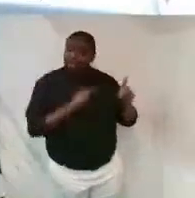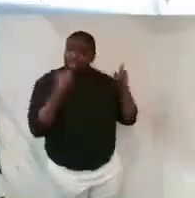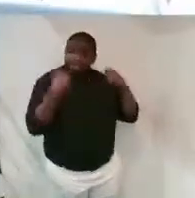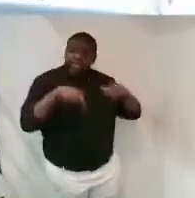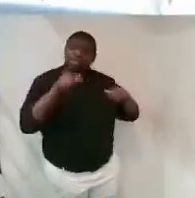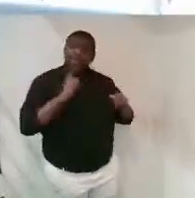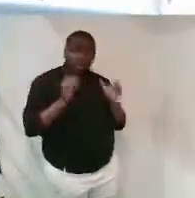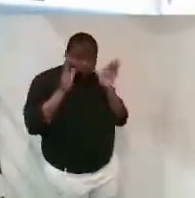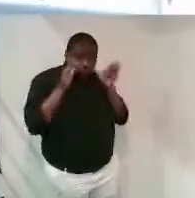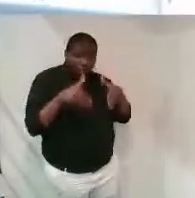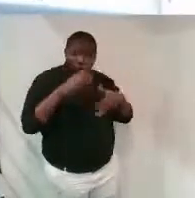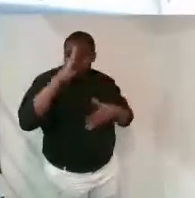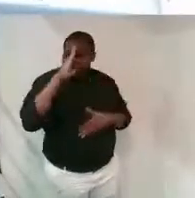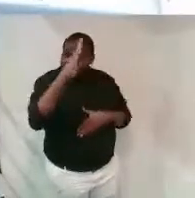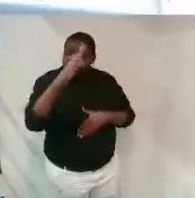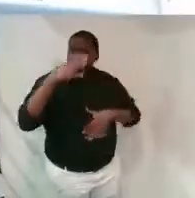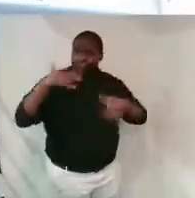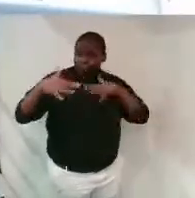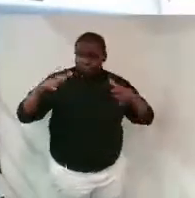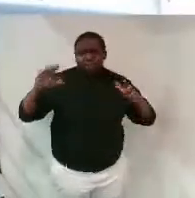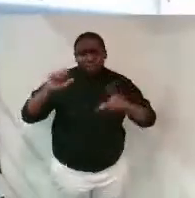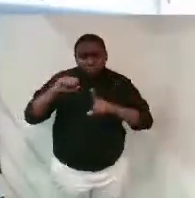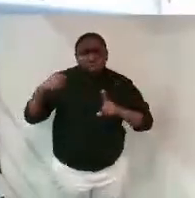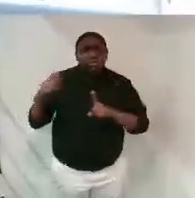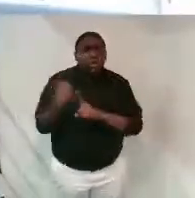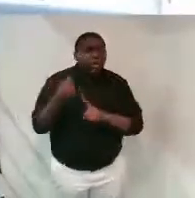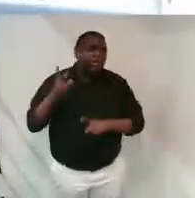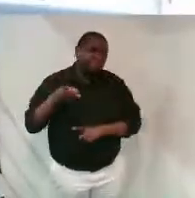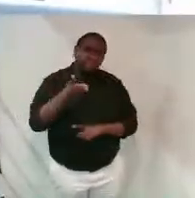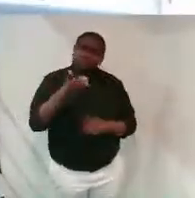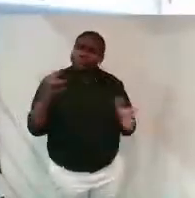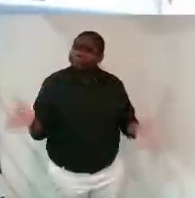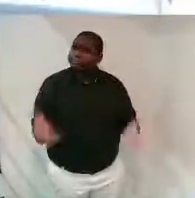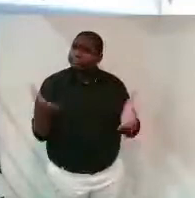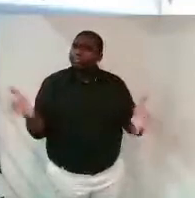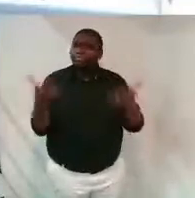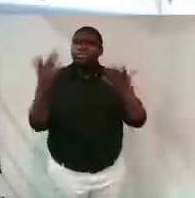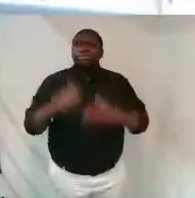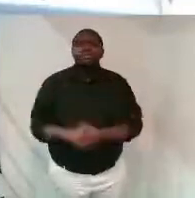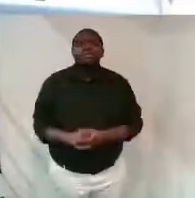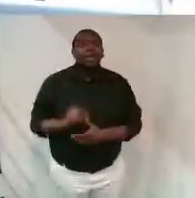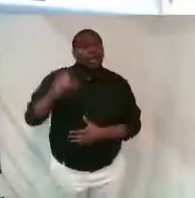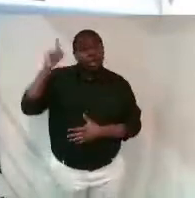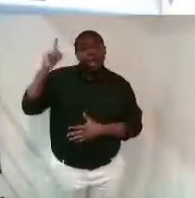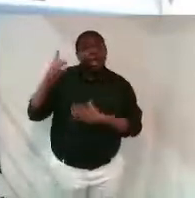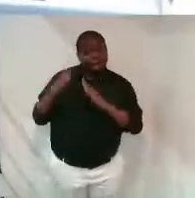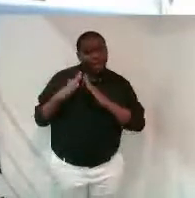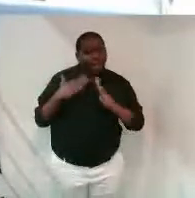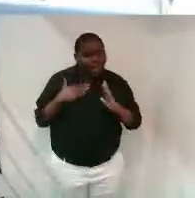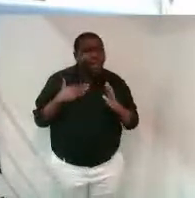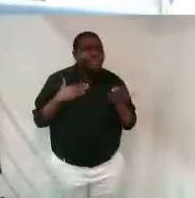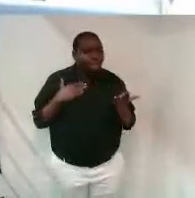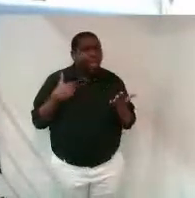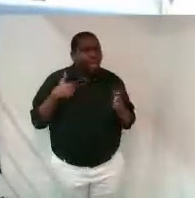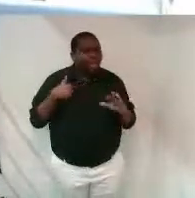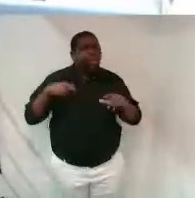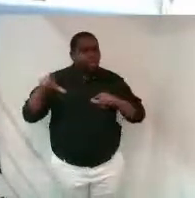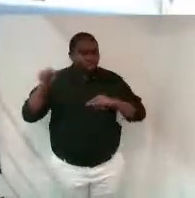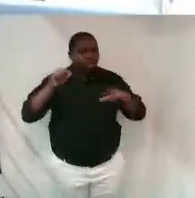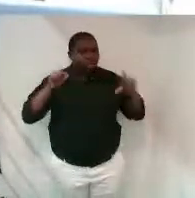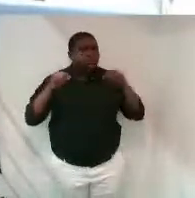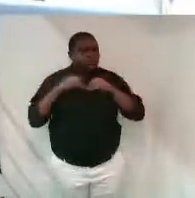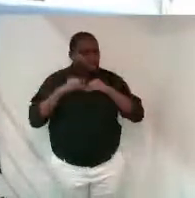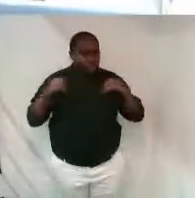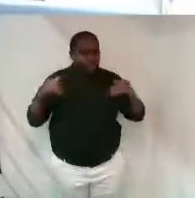campanhas educativas de mobilização da sociedade continuamente. Né? Lá em casa, eu faço segregação dos resíduos na minha